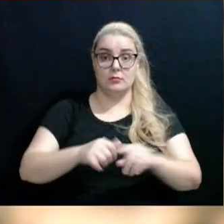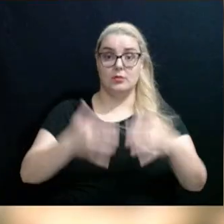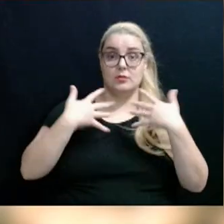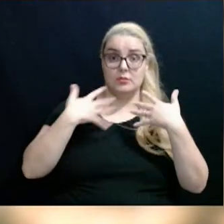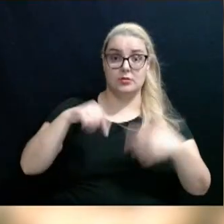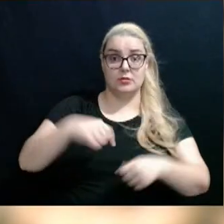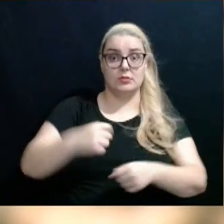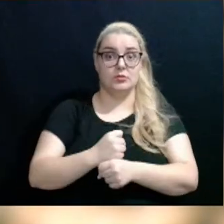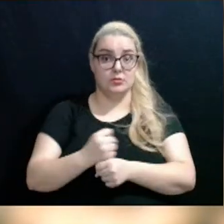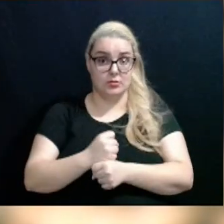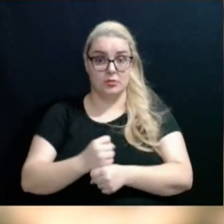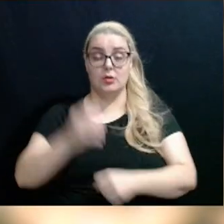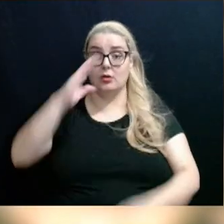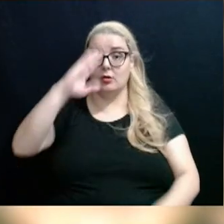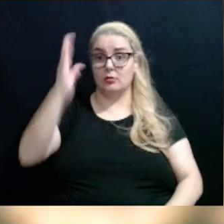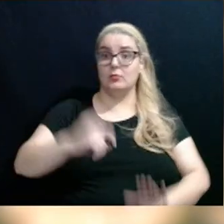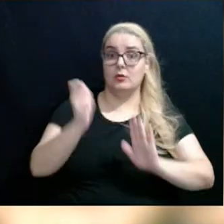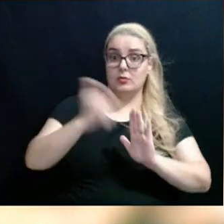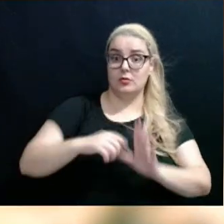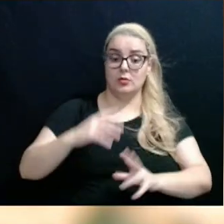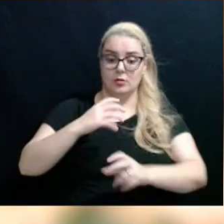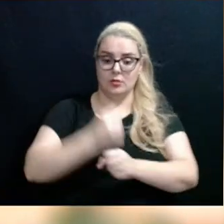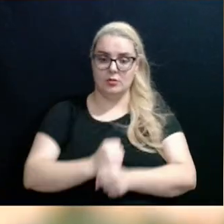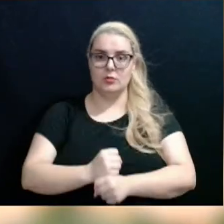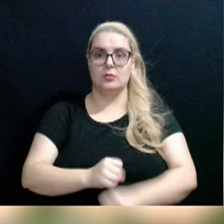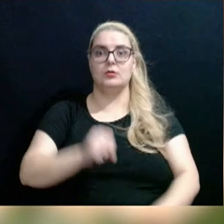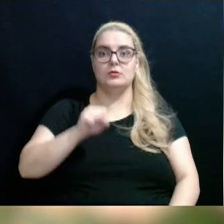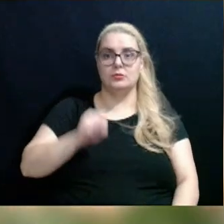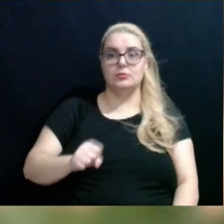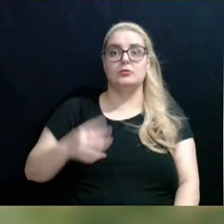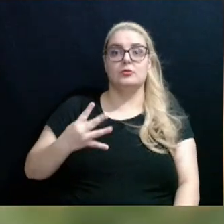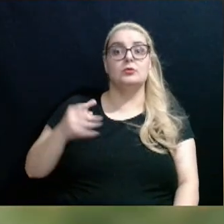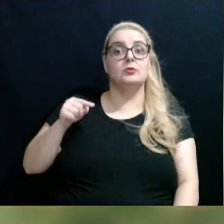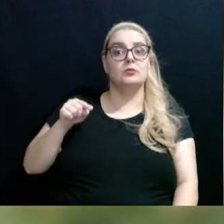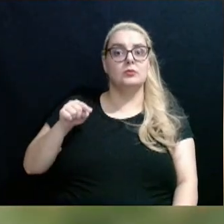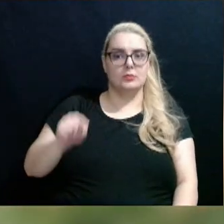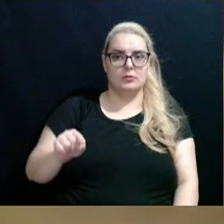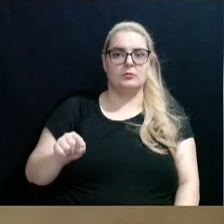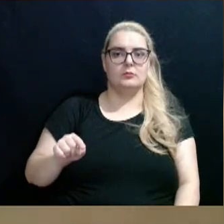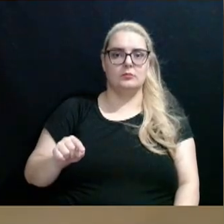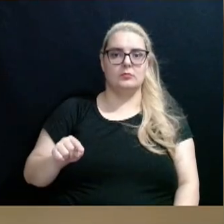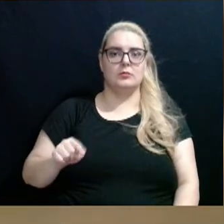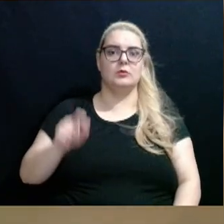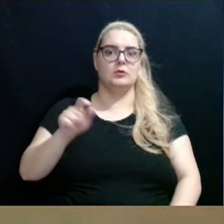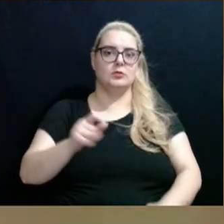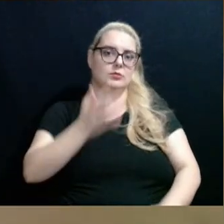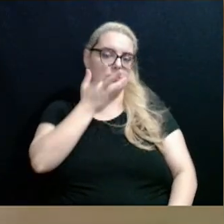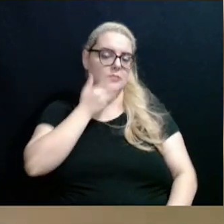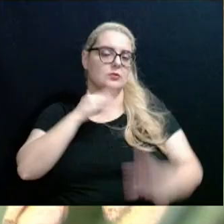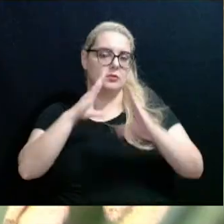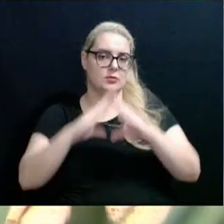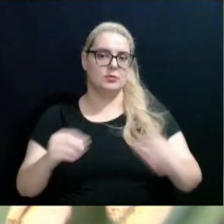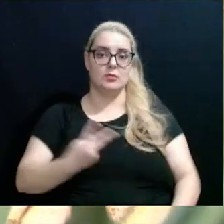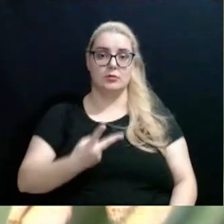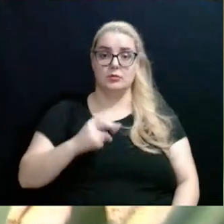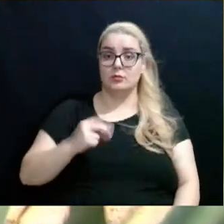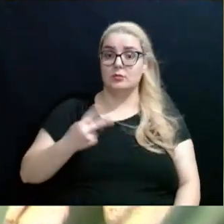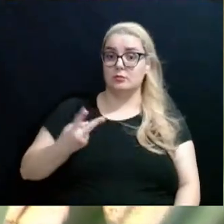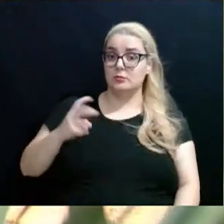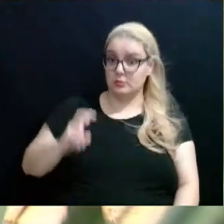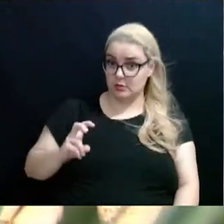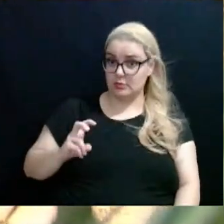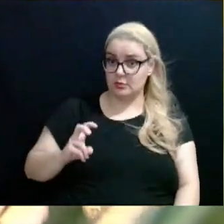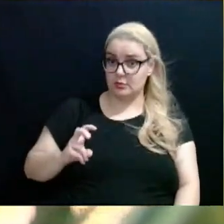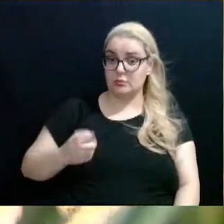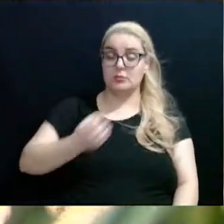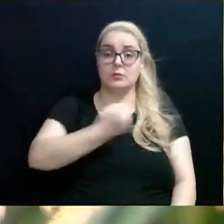o Brasil registrou um total de mais de 84 mil casos de desaparecimento em 2025. Deste número,